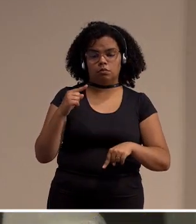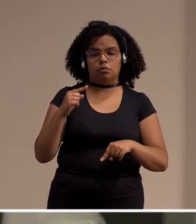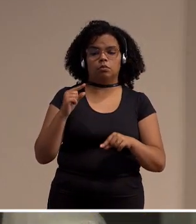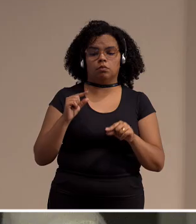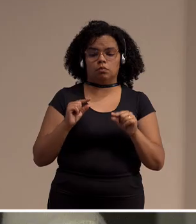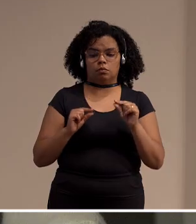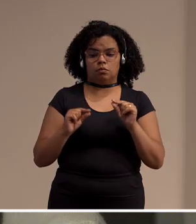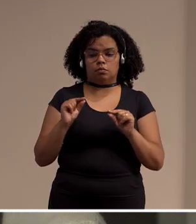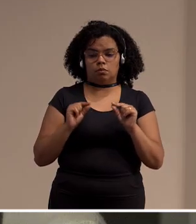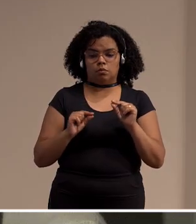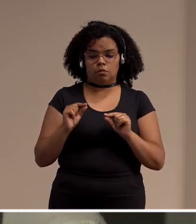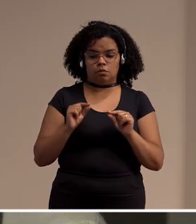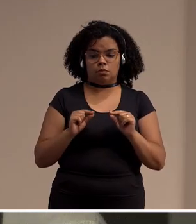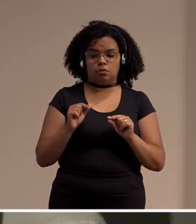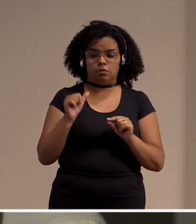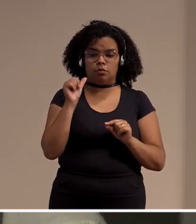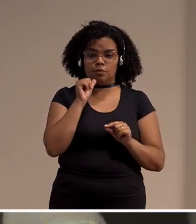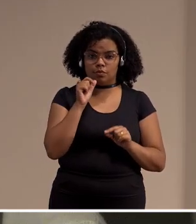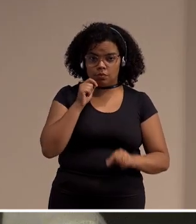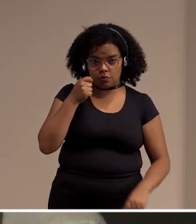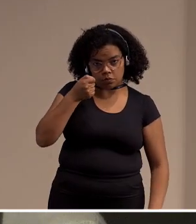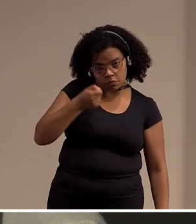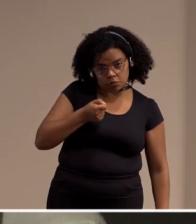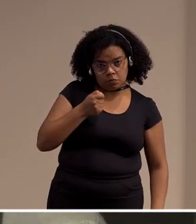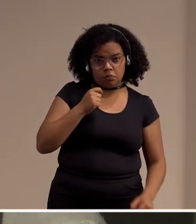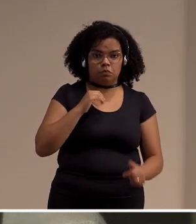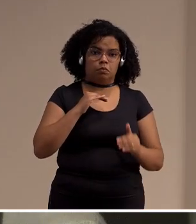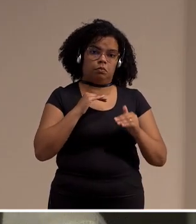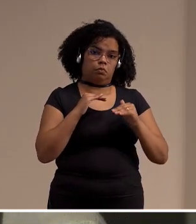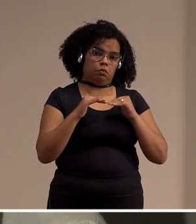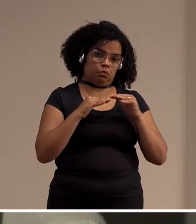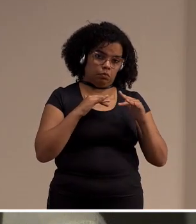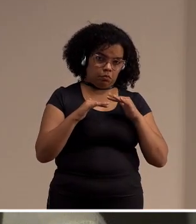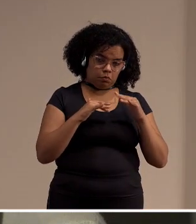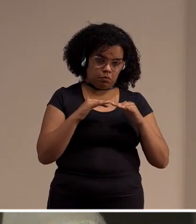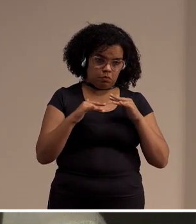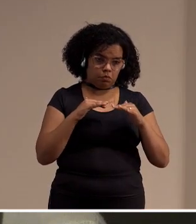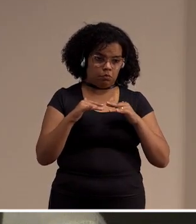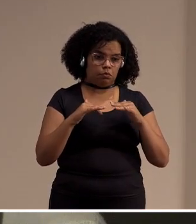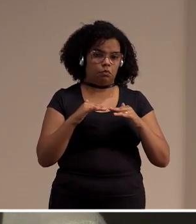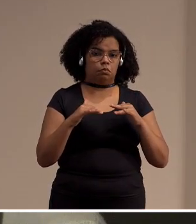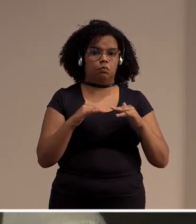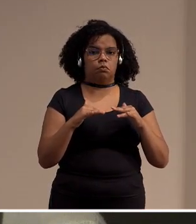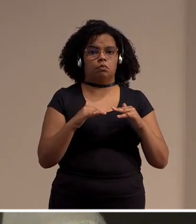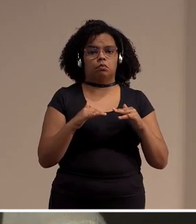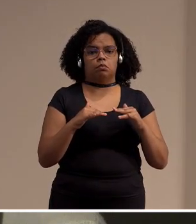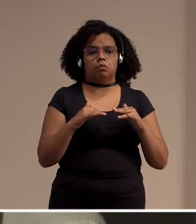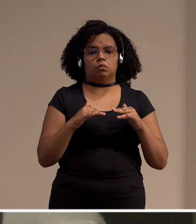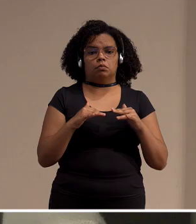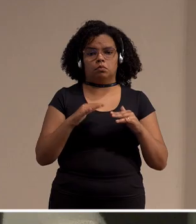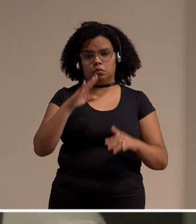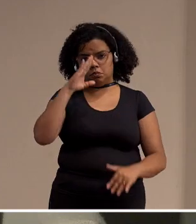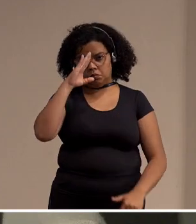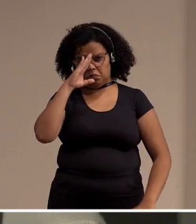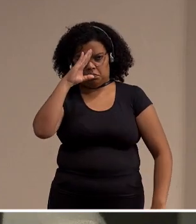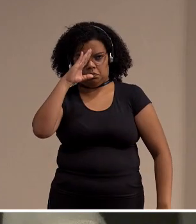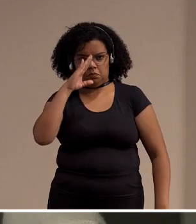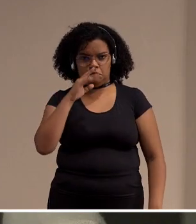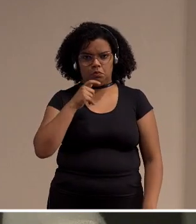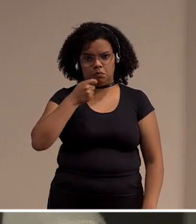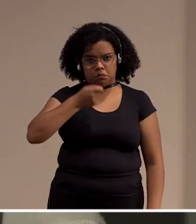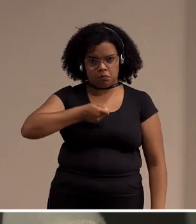através do feminismo, dos movimentos da militância em geral, há